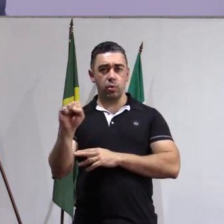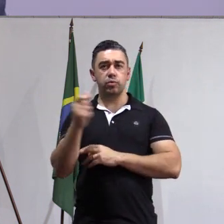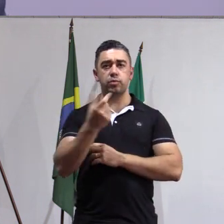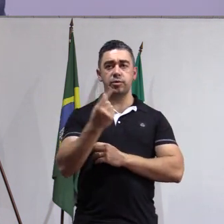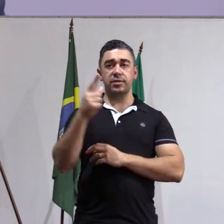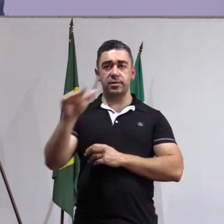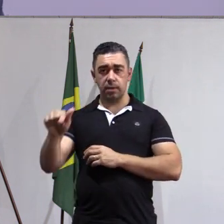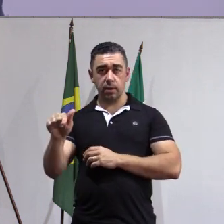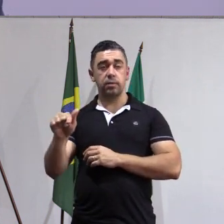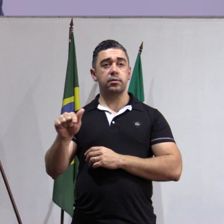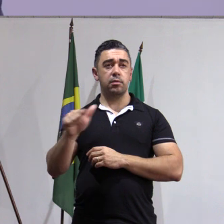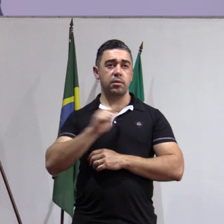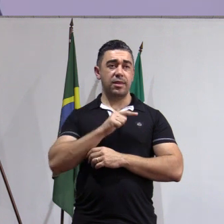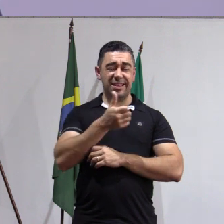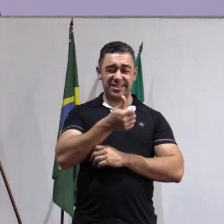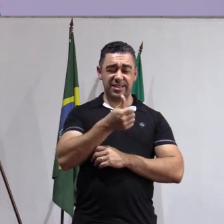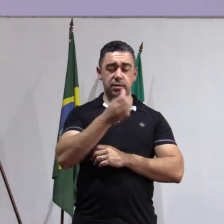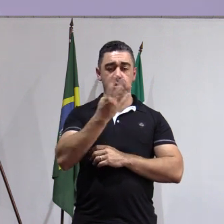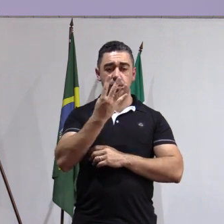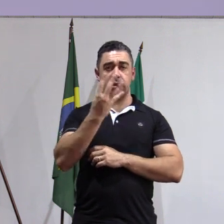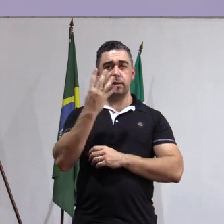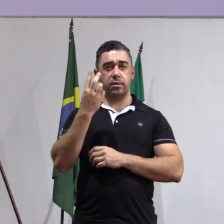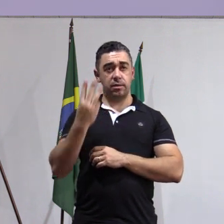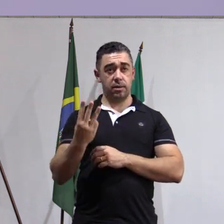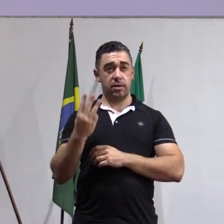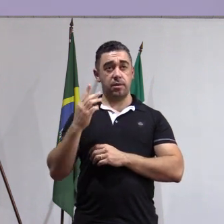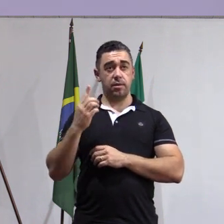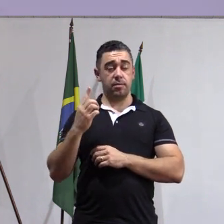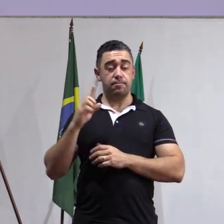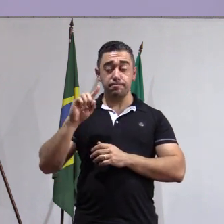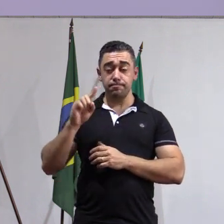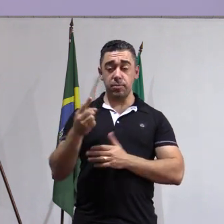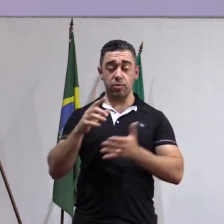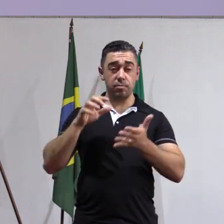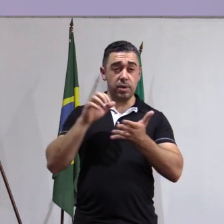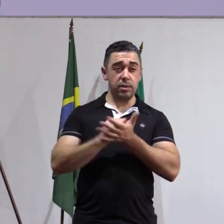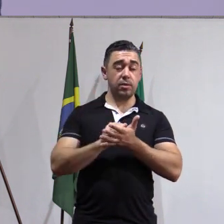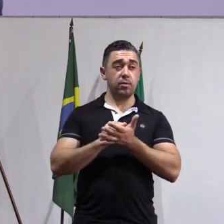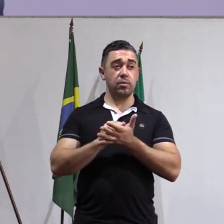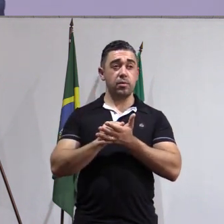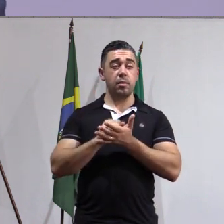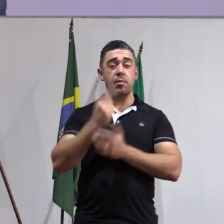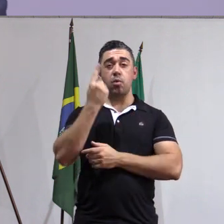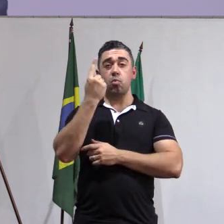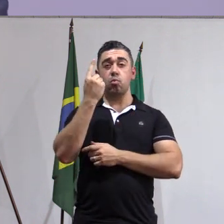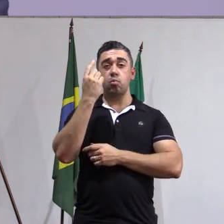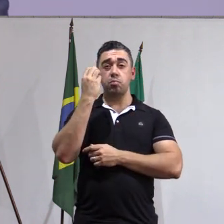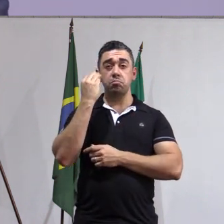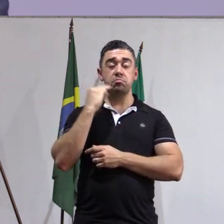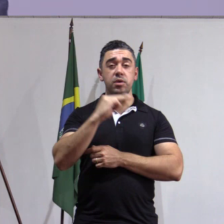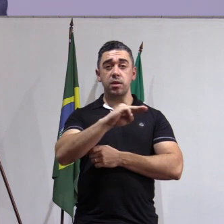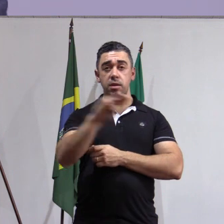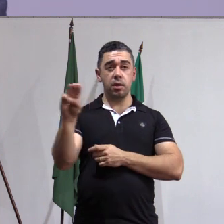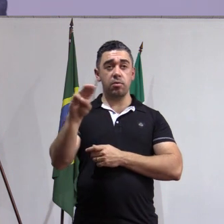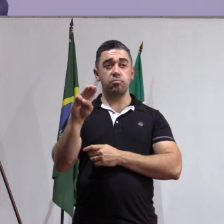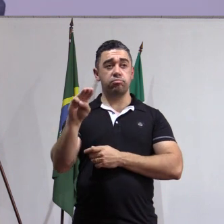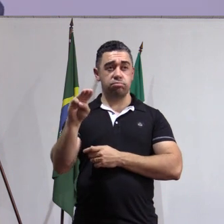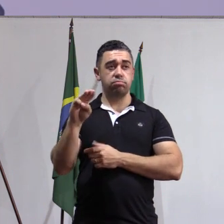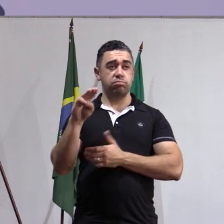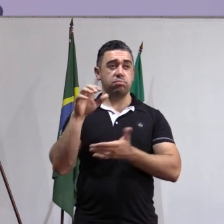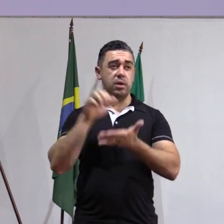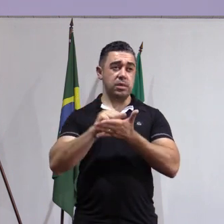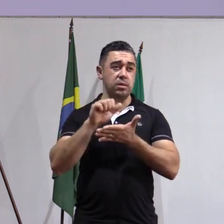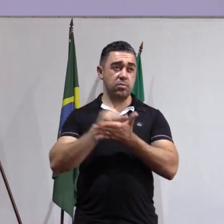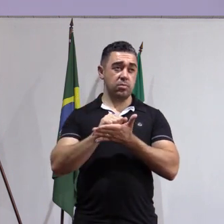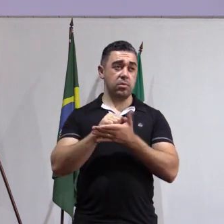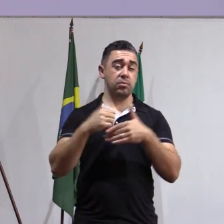2017, passamos de 643 mil matrículas universitárias públicas para 1 milhão 204 mil matrículas.